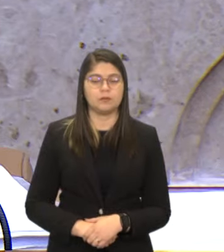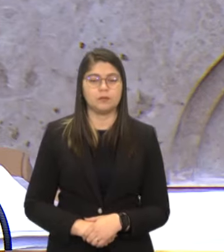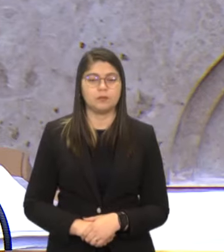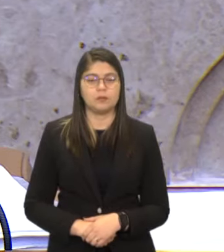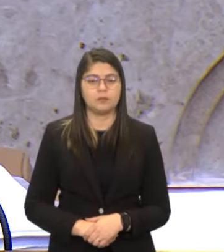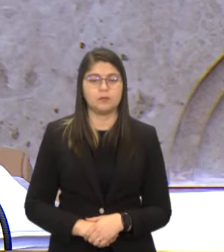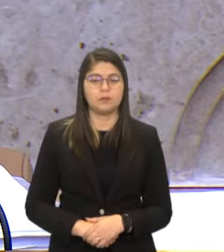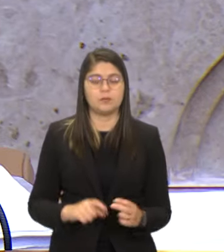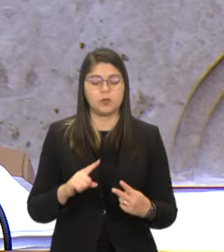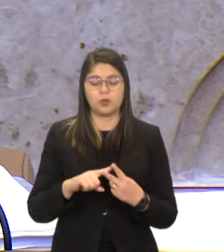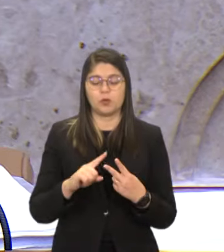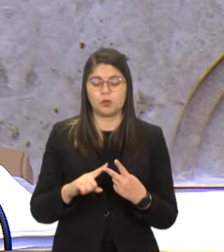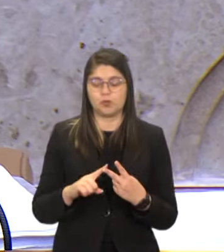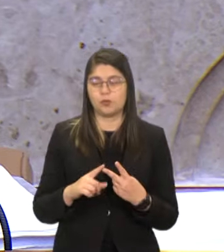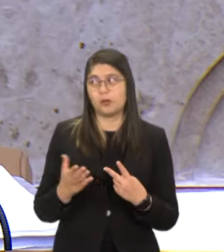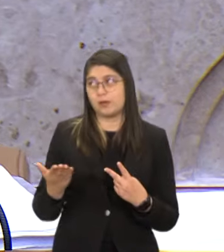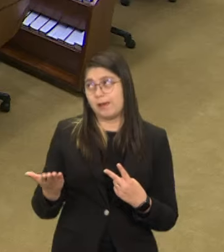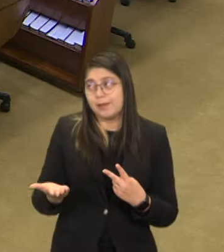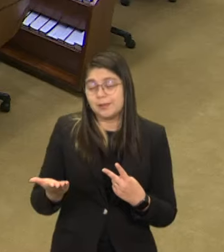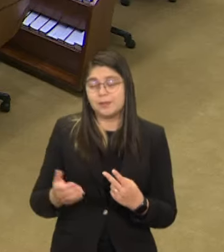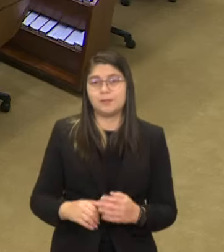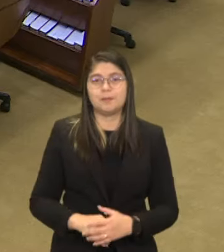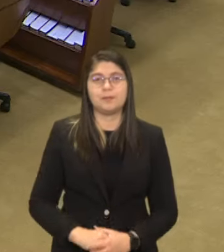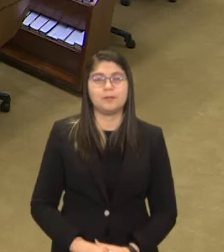Os outros dois da pauta são esses.